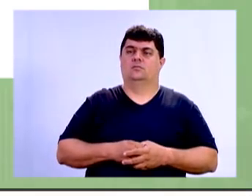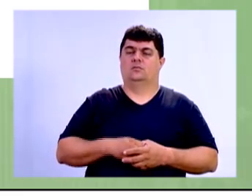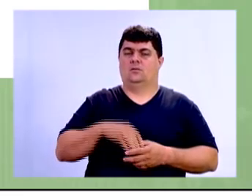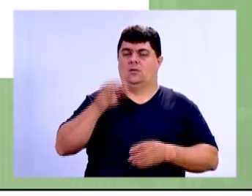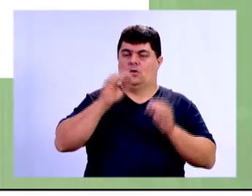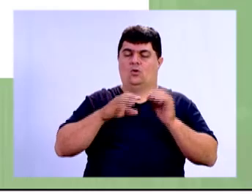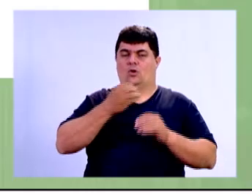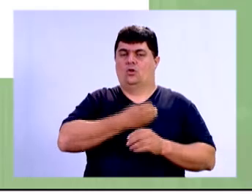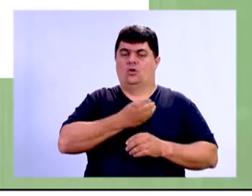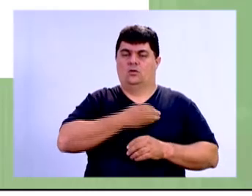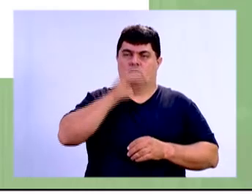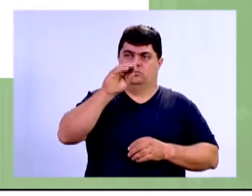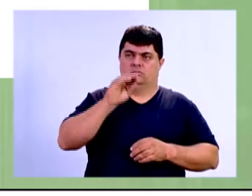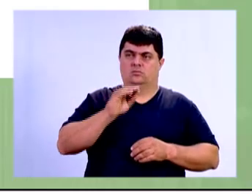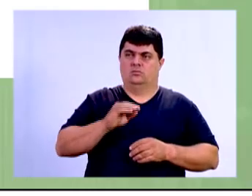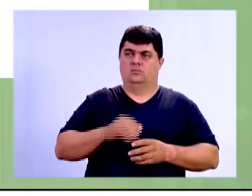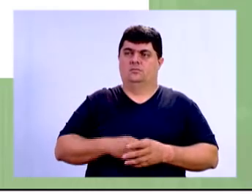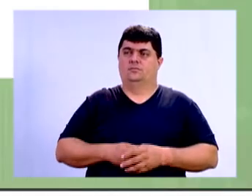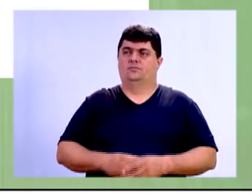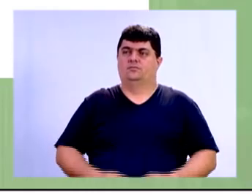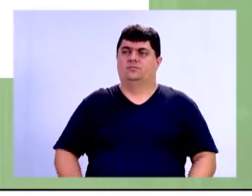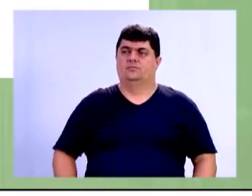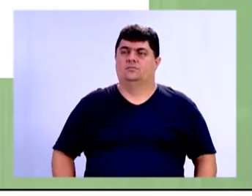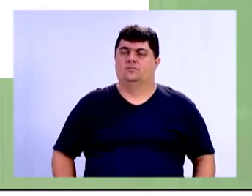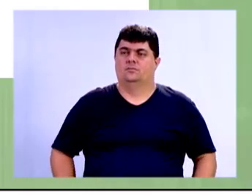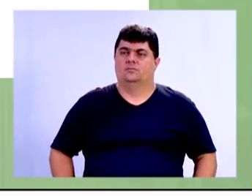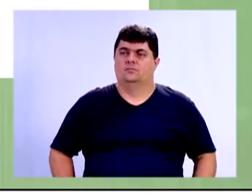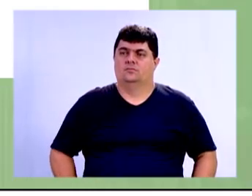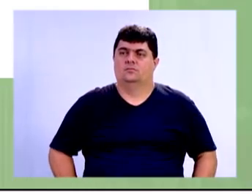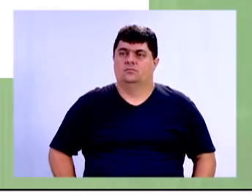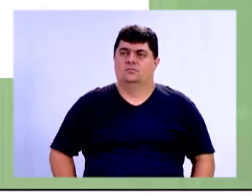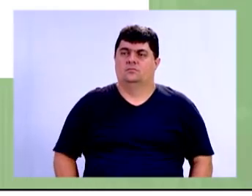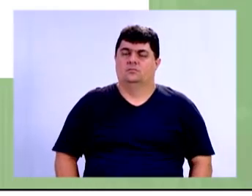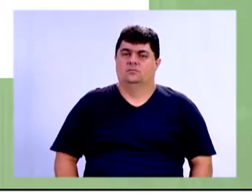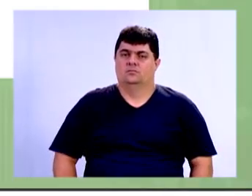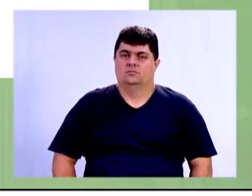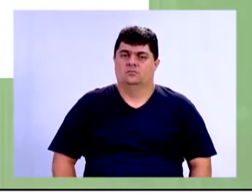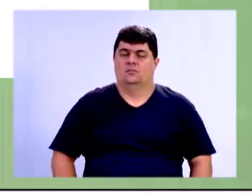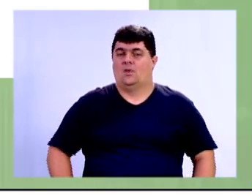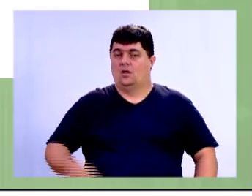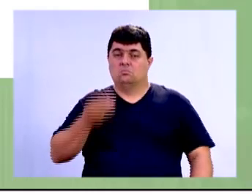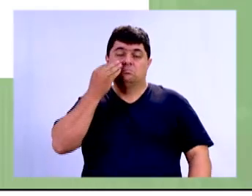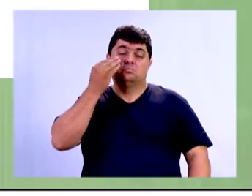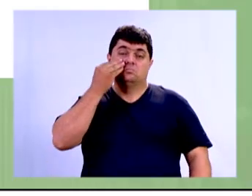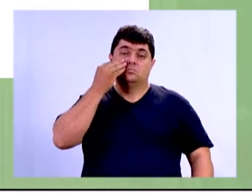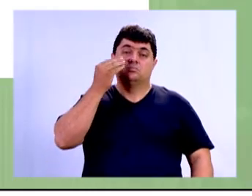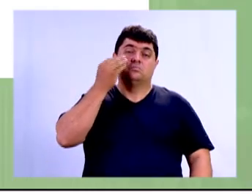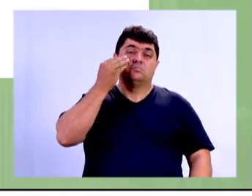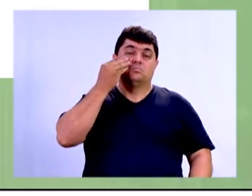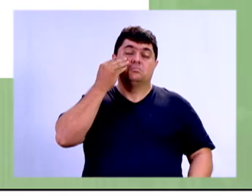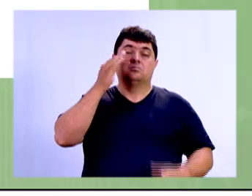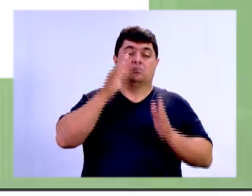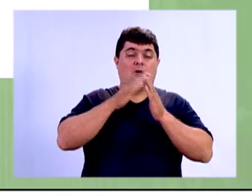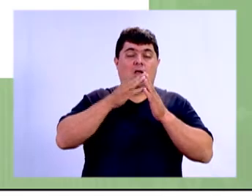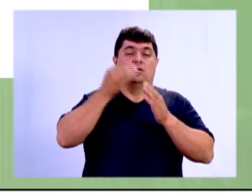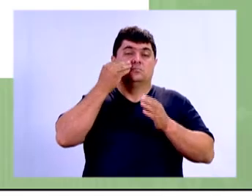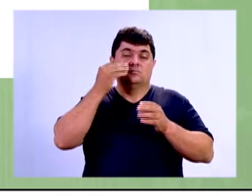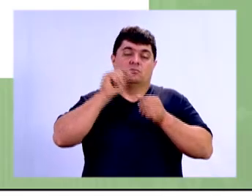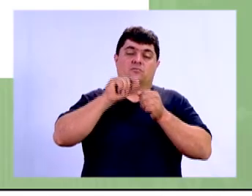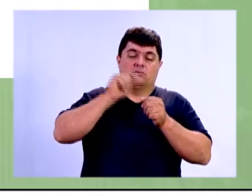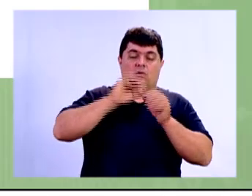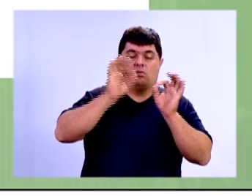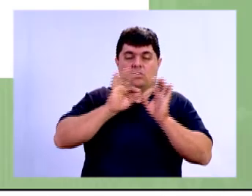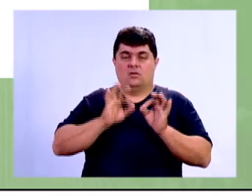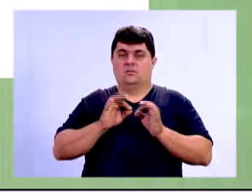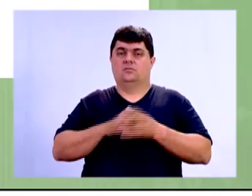nota e dar um espaçozinho entre elas. É interessante você pegar esse código, tentar fazer em casa só para ver como é que é essa saída e tentar mexer nesse